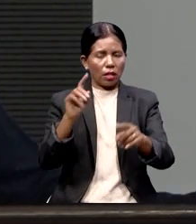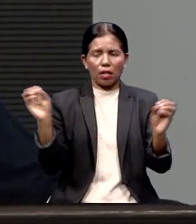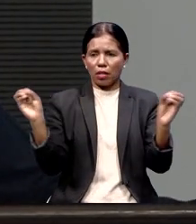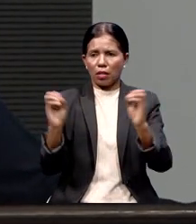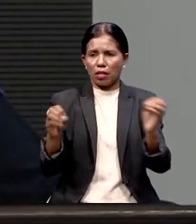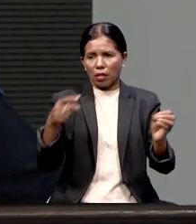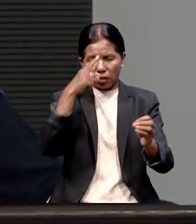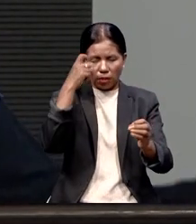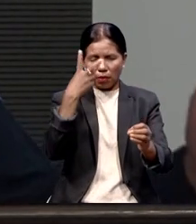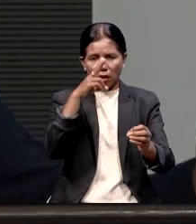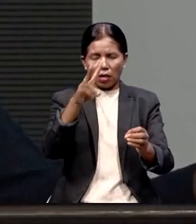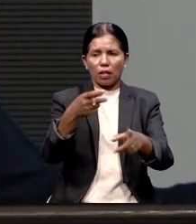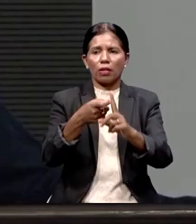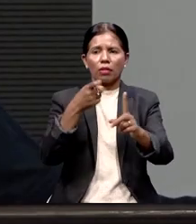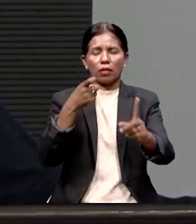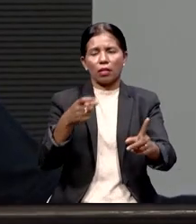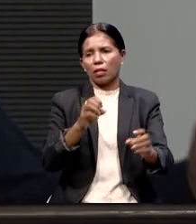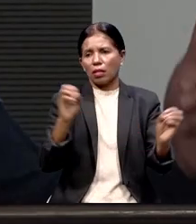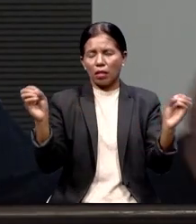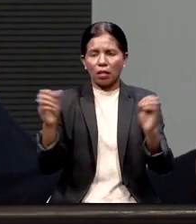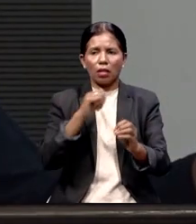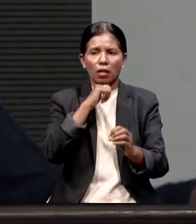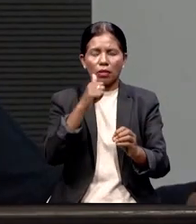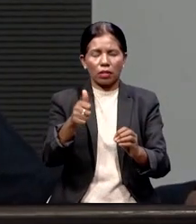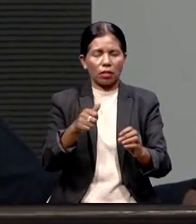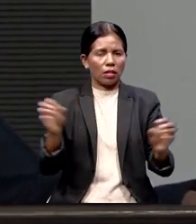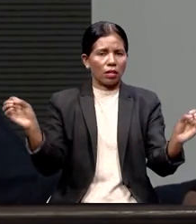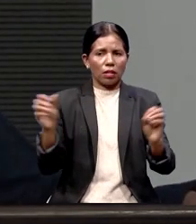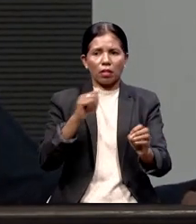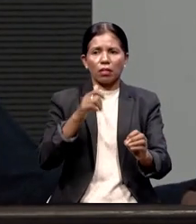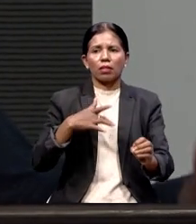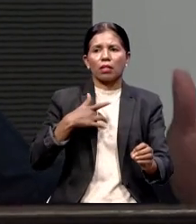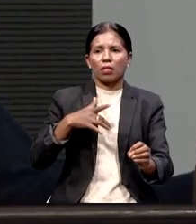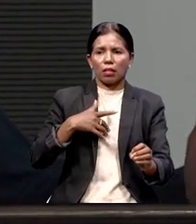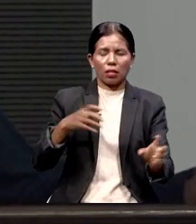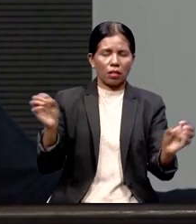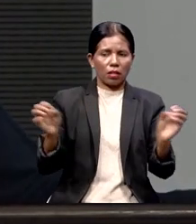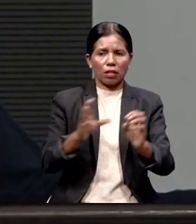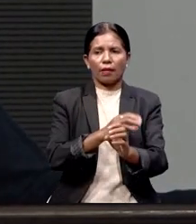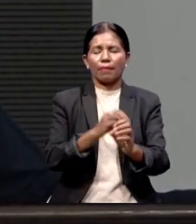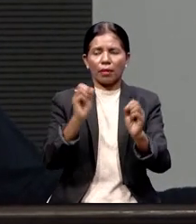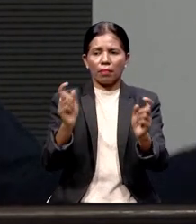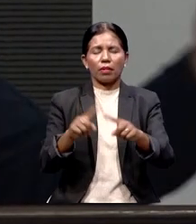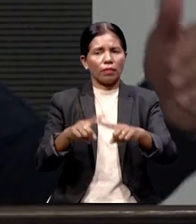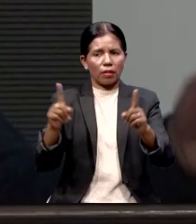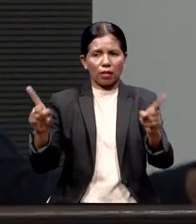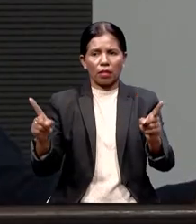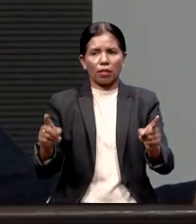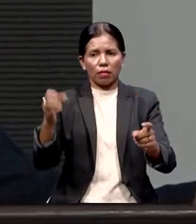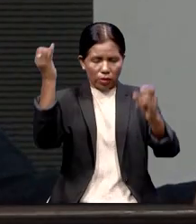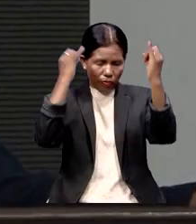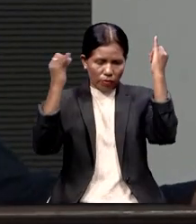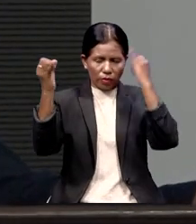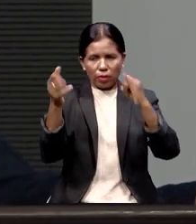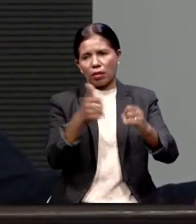tamba percepção, la os tamba la gosta, la os tamba sentimento, ou pelo contrário, la os tamba informações